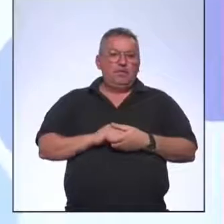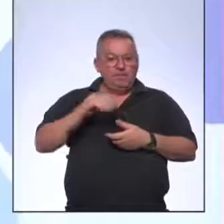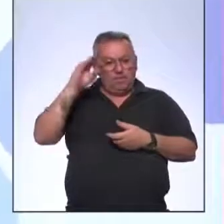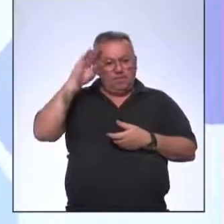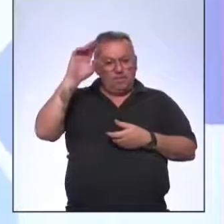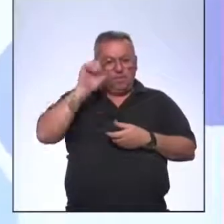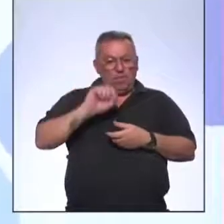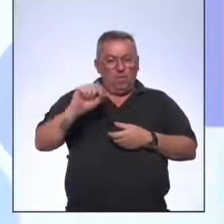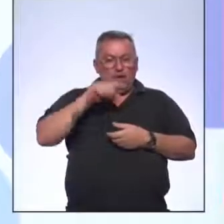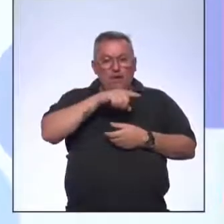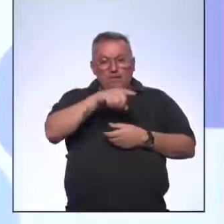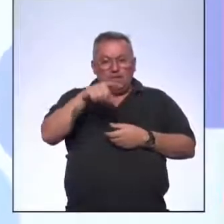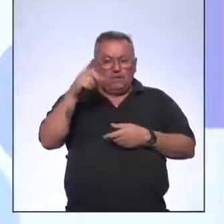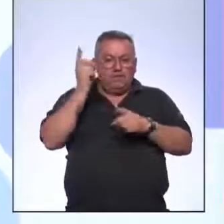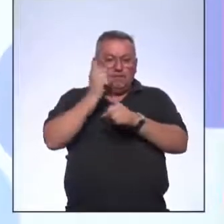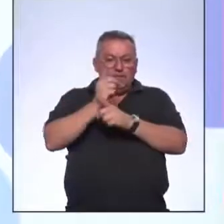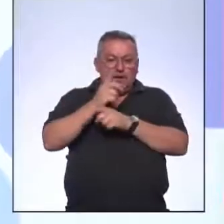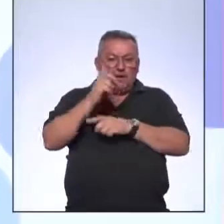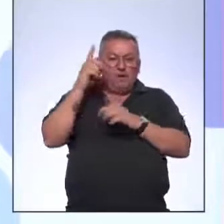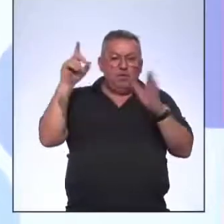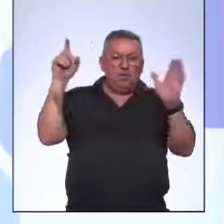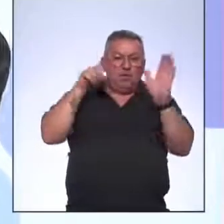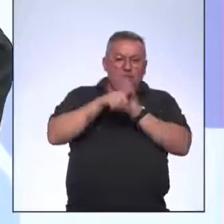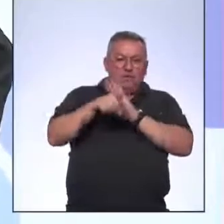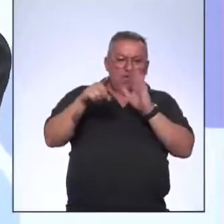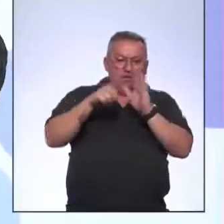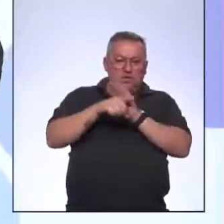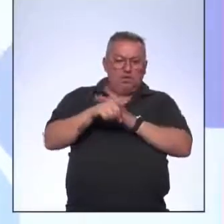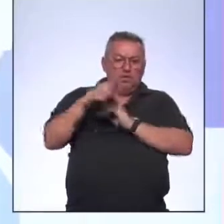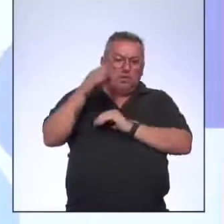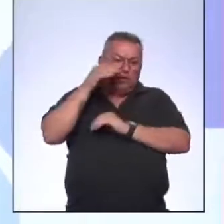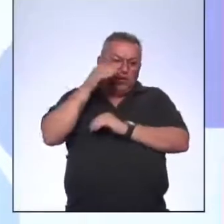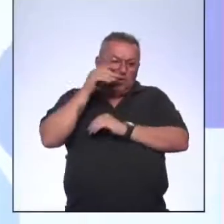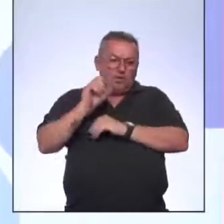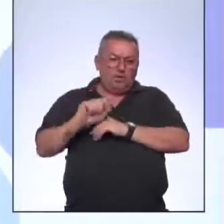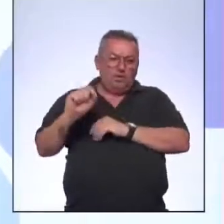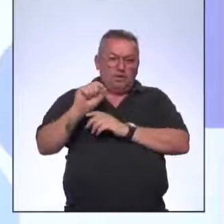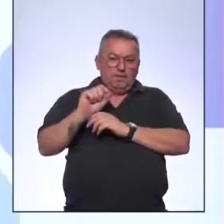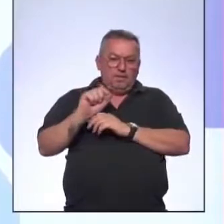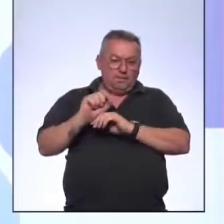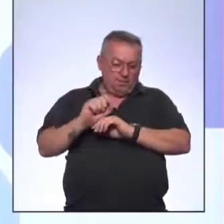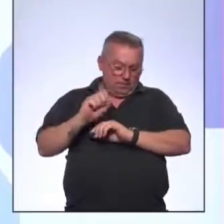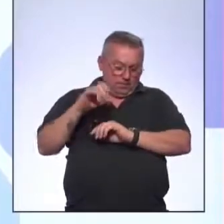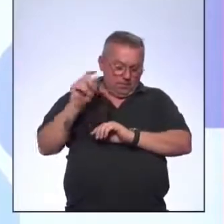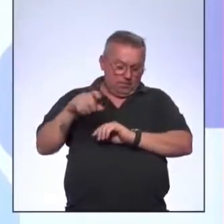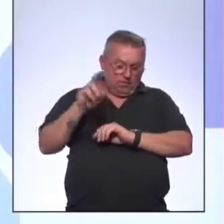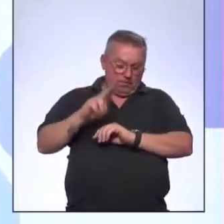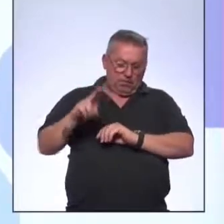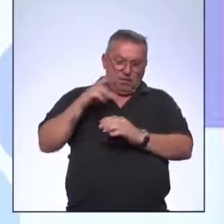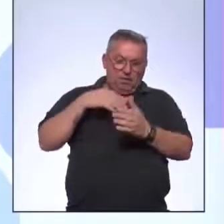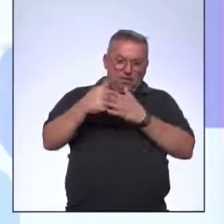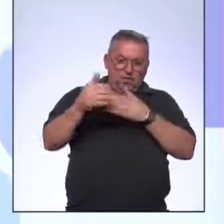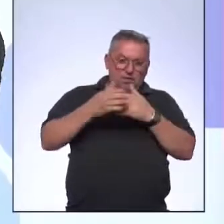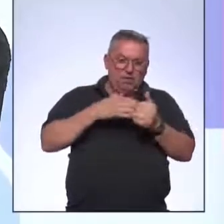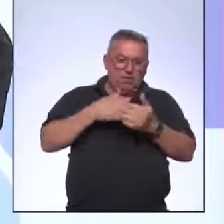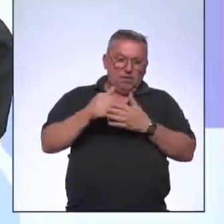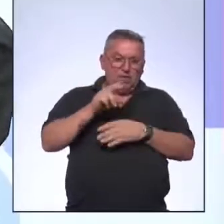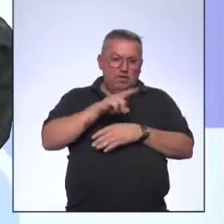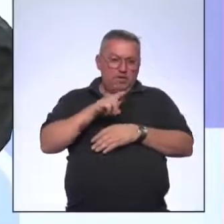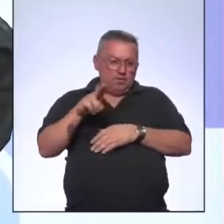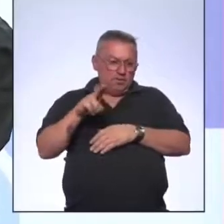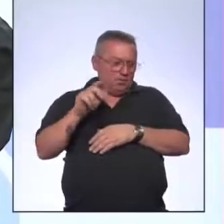Principalmente para localizar uma das perguntas até curiosas né velho você pode usar qualquer termo